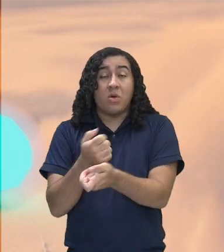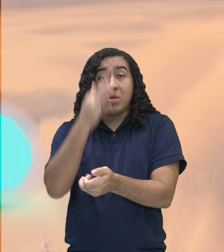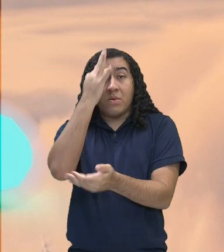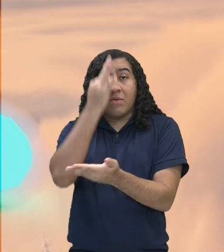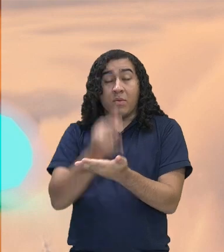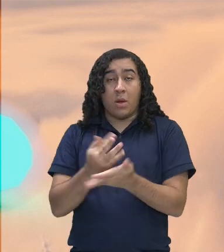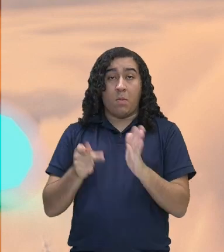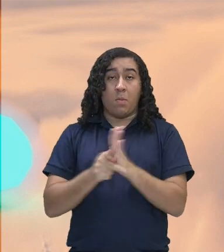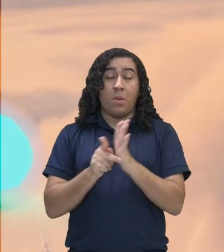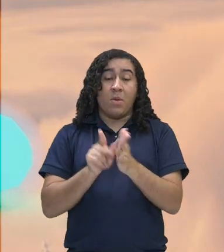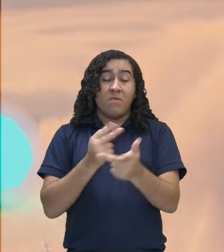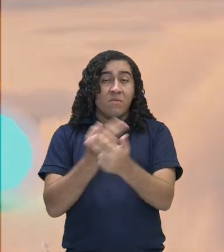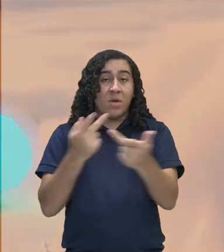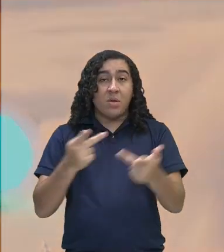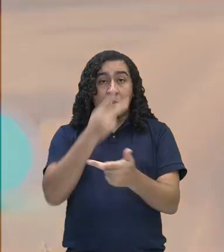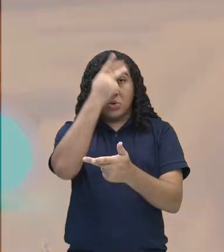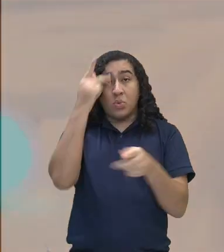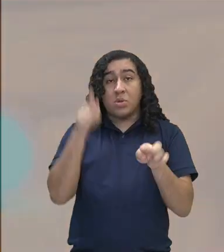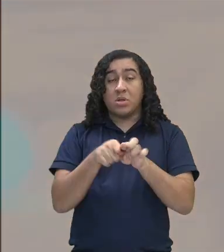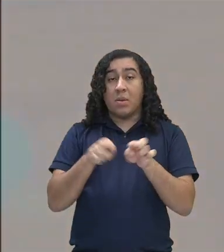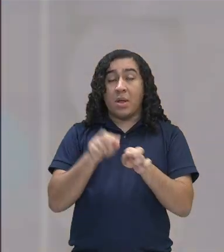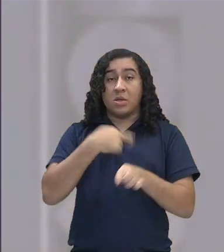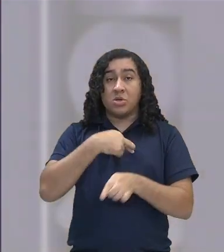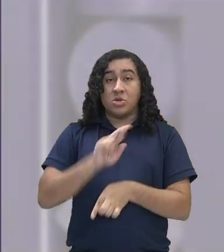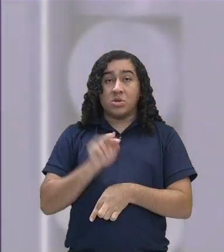grupos religiosos na África e no Brasil.